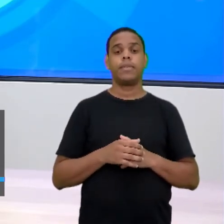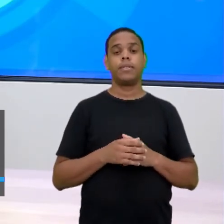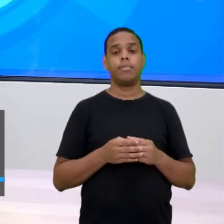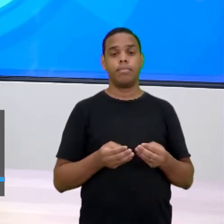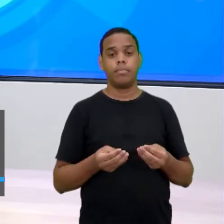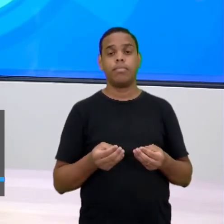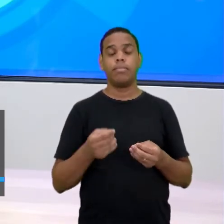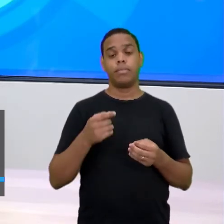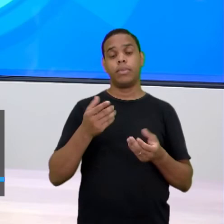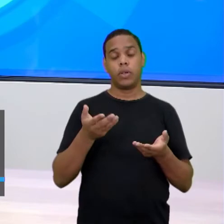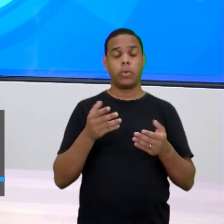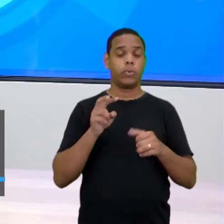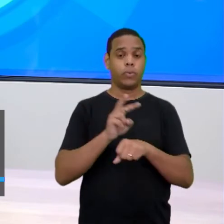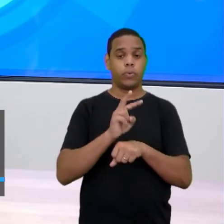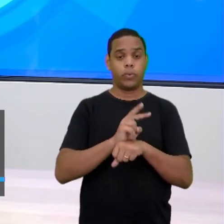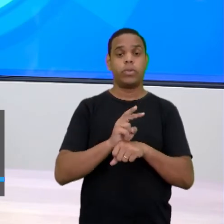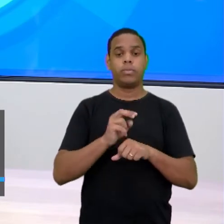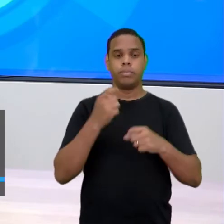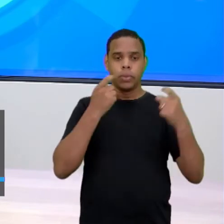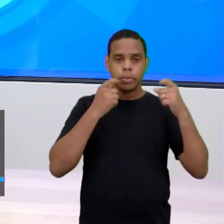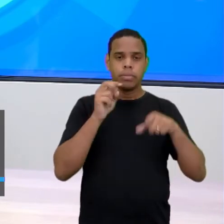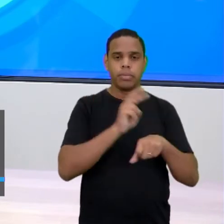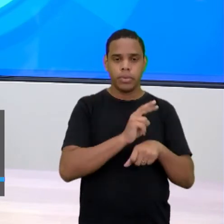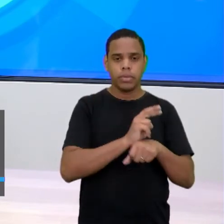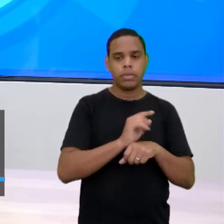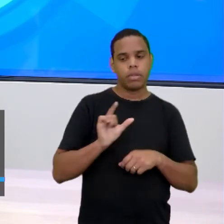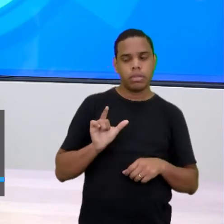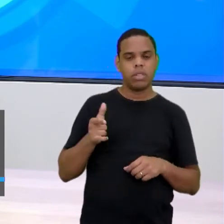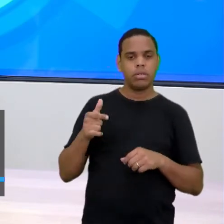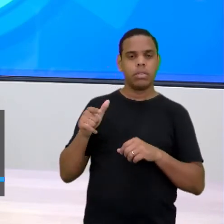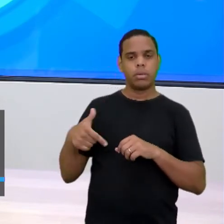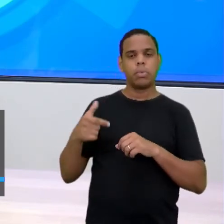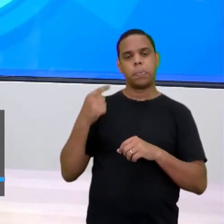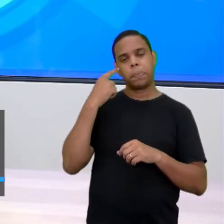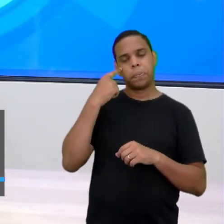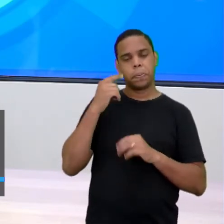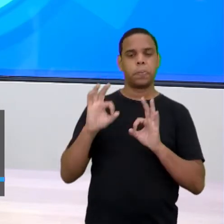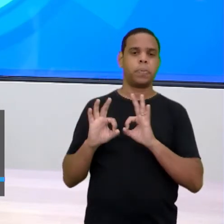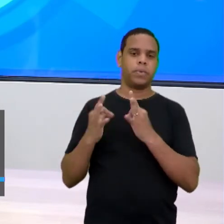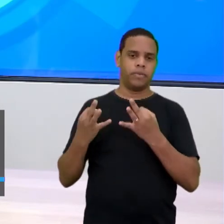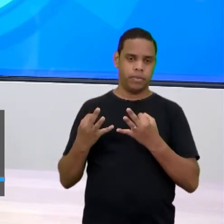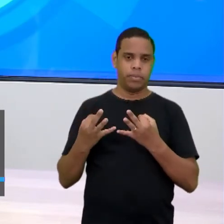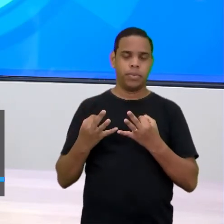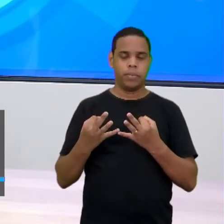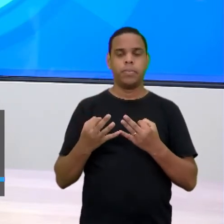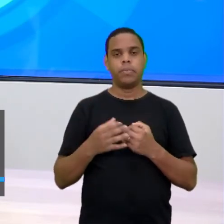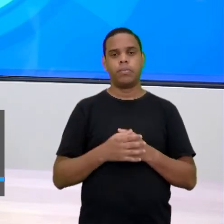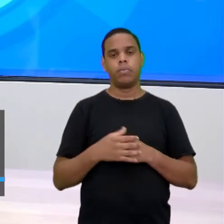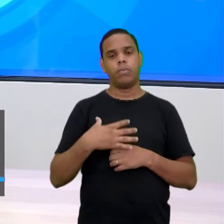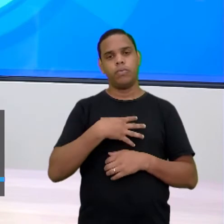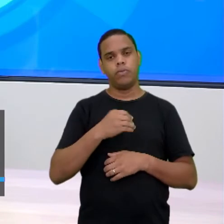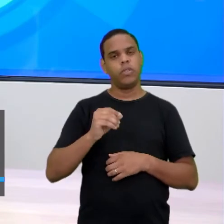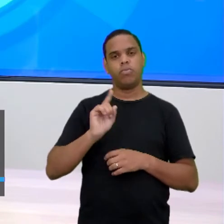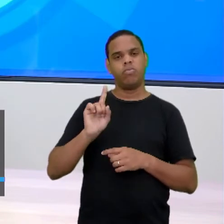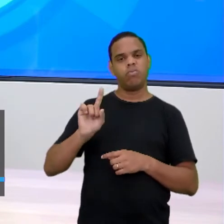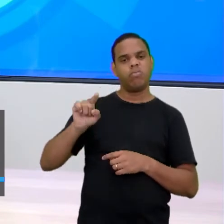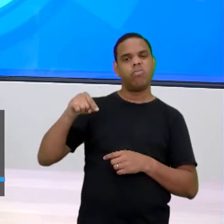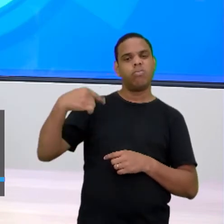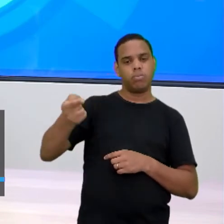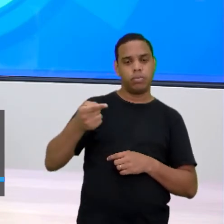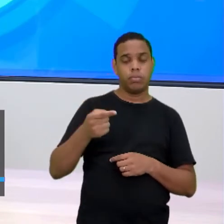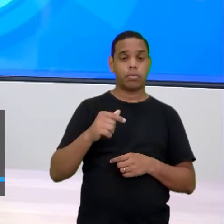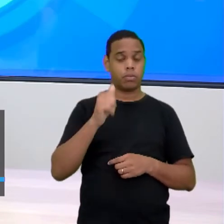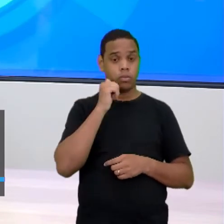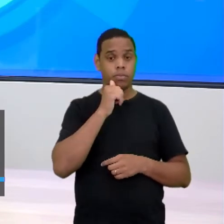deixando cada vez mais, né, atrasar essa relação aí, né, de ter filhos, né? Então, uma mulher